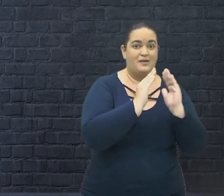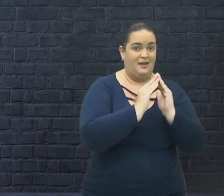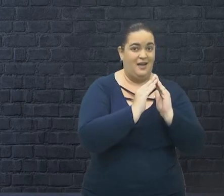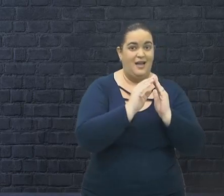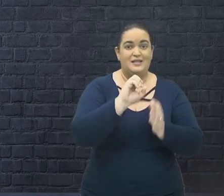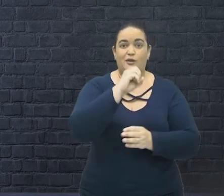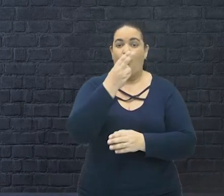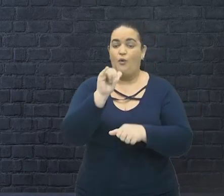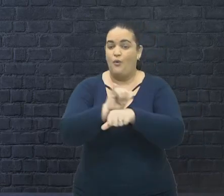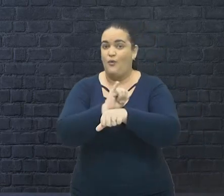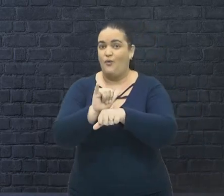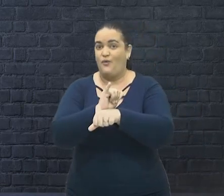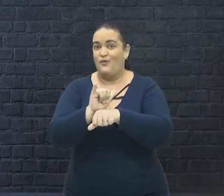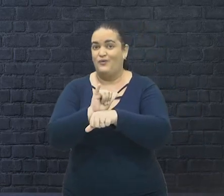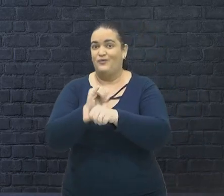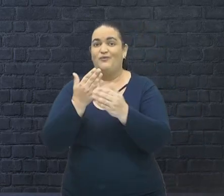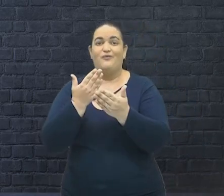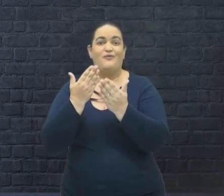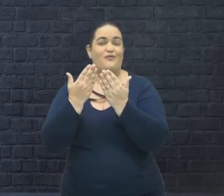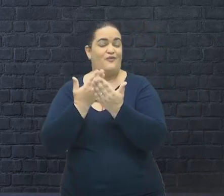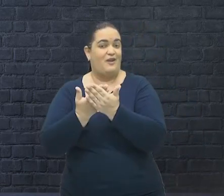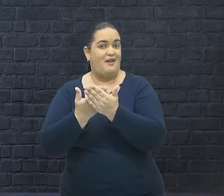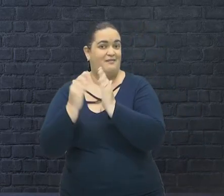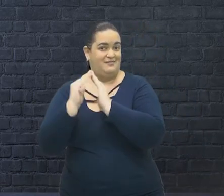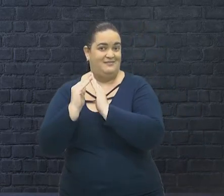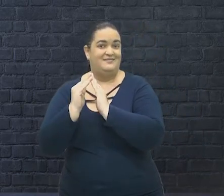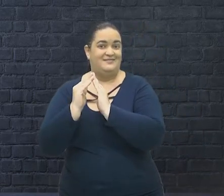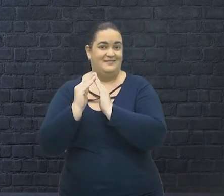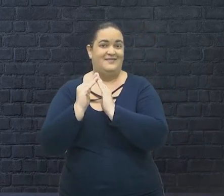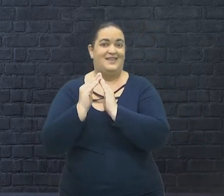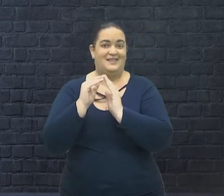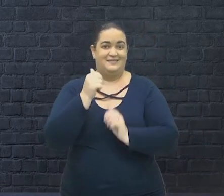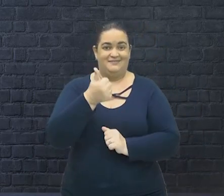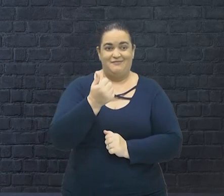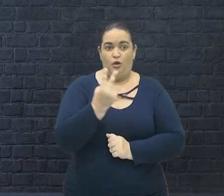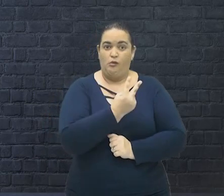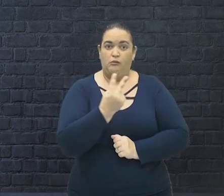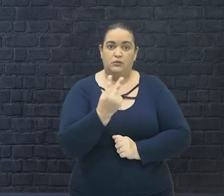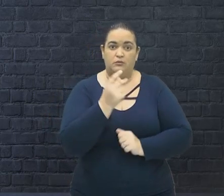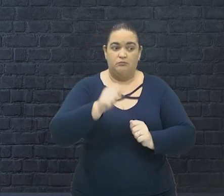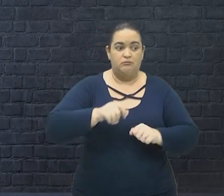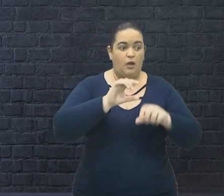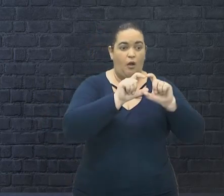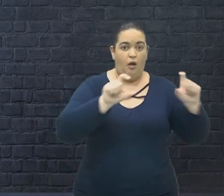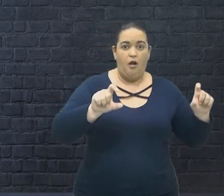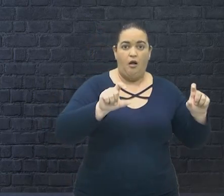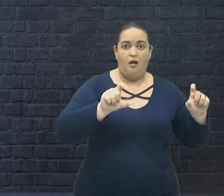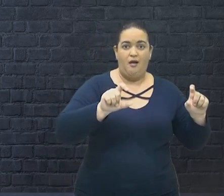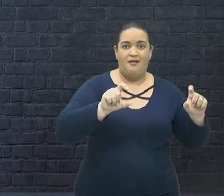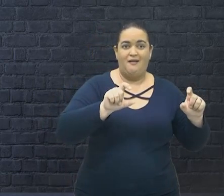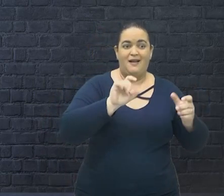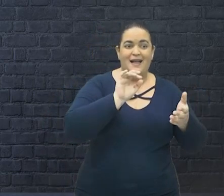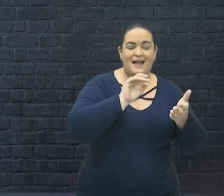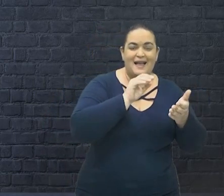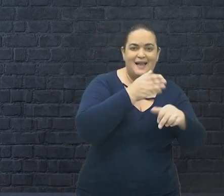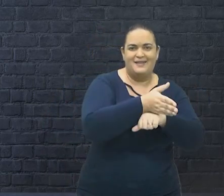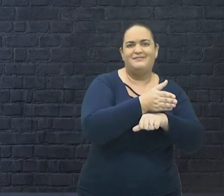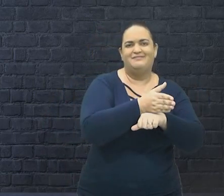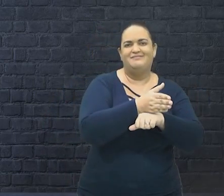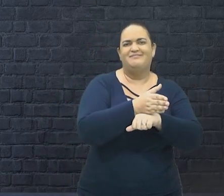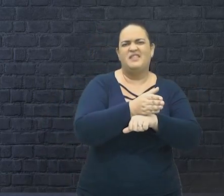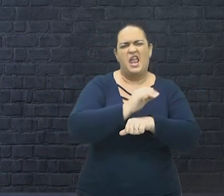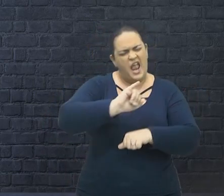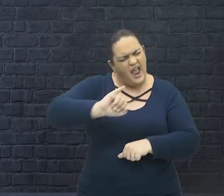em Casa, do Instagram, quanto na descrição do canal do YouTube, também do Aula em Casa. E